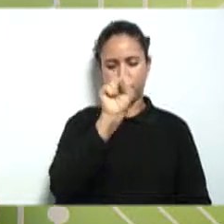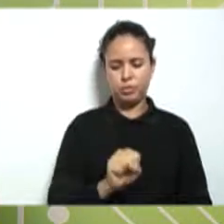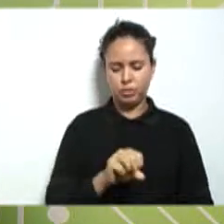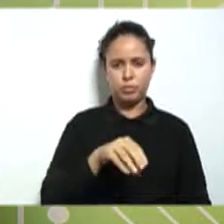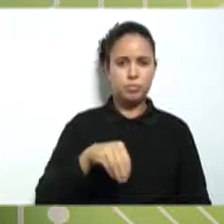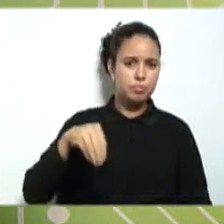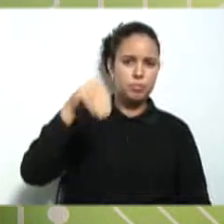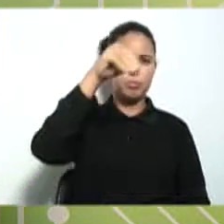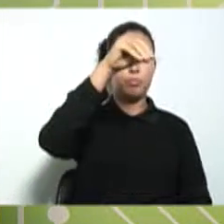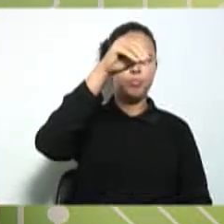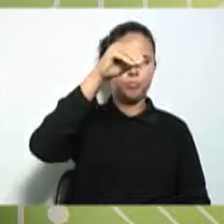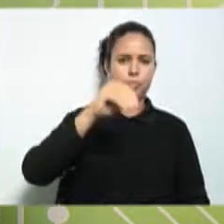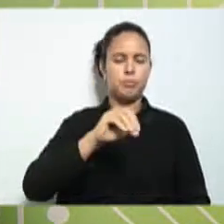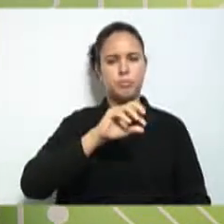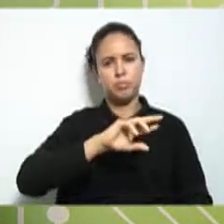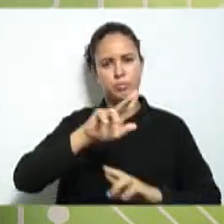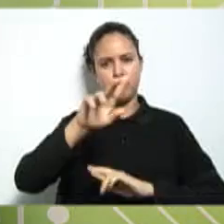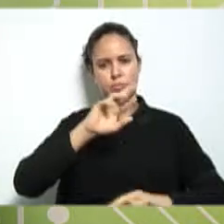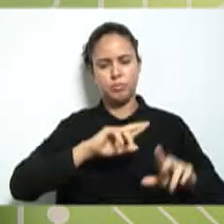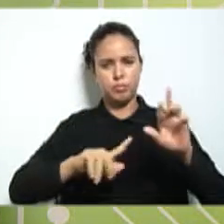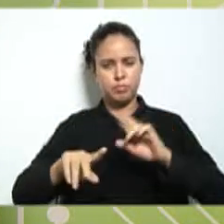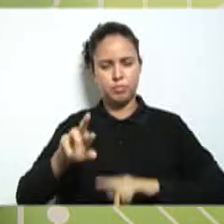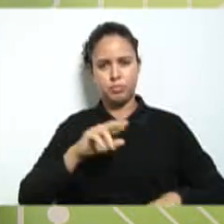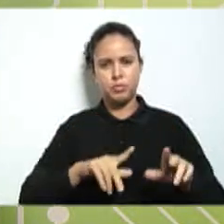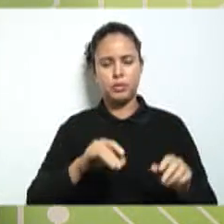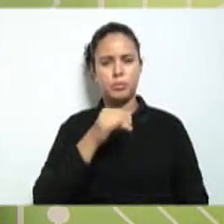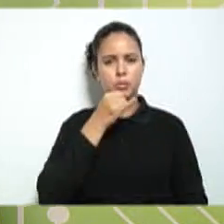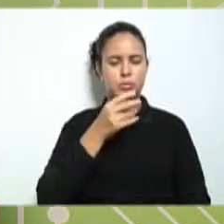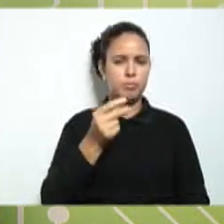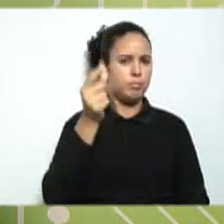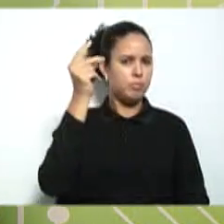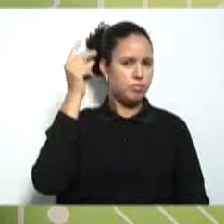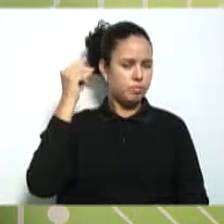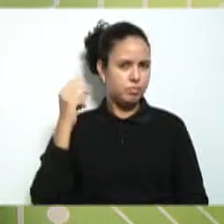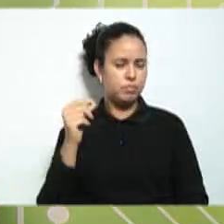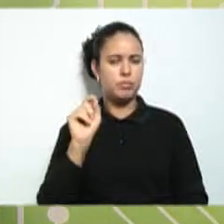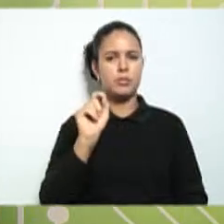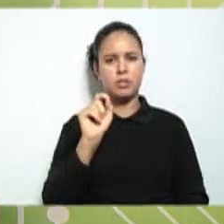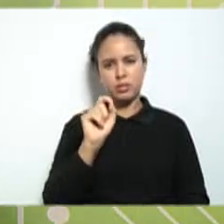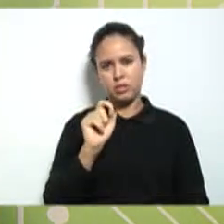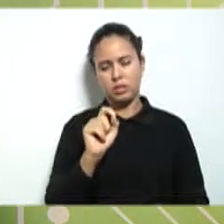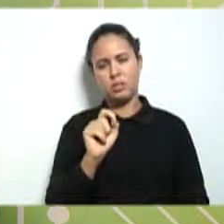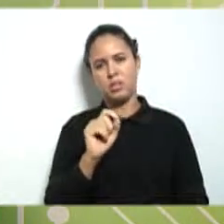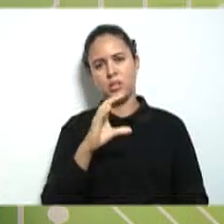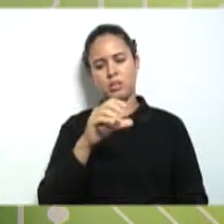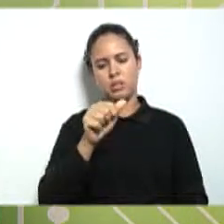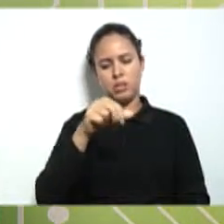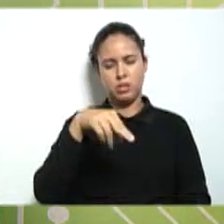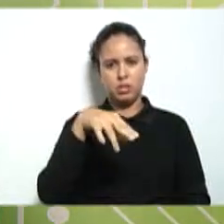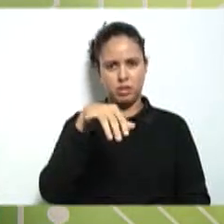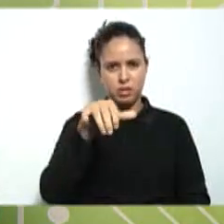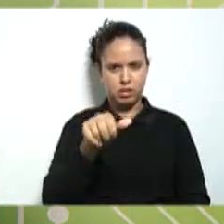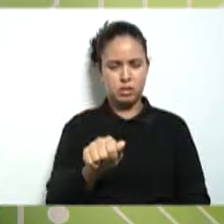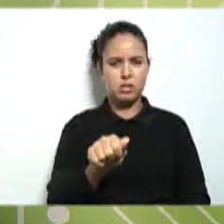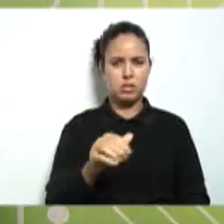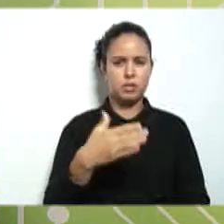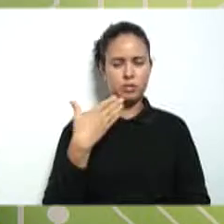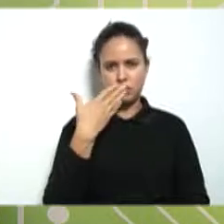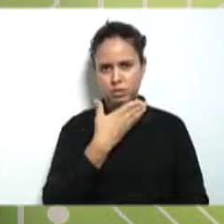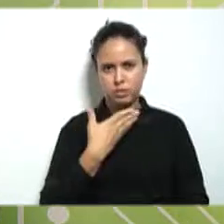de trabalho no Nordeste. Por exemplo, no ciclo de exploração da cana-de-açúcar. O Brasil, 1600, 1700, começa a